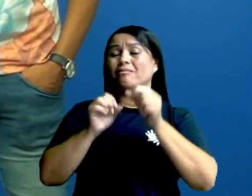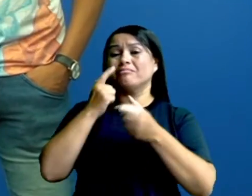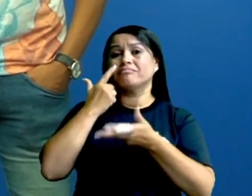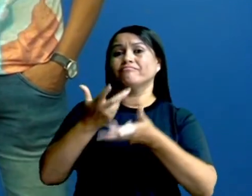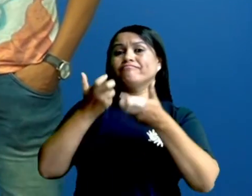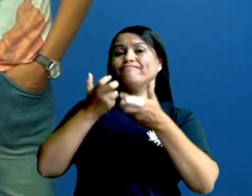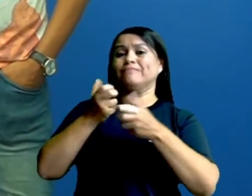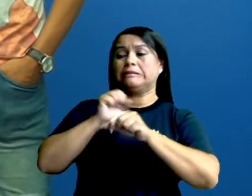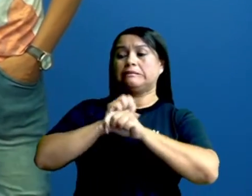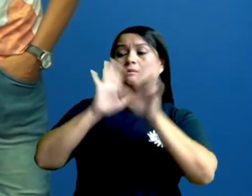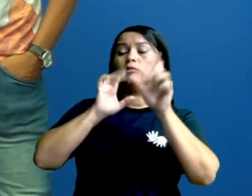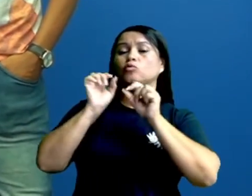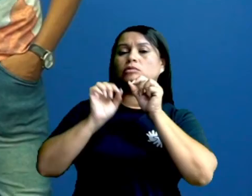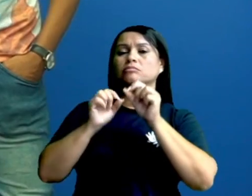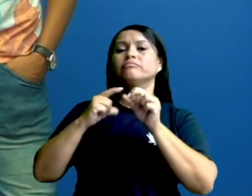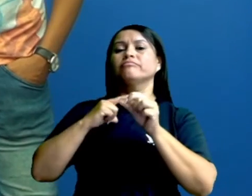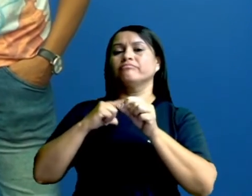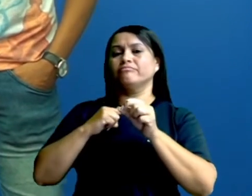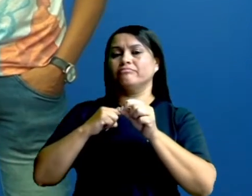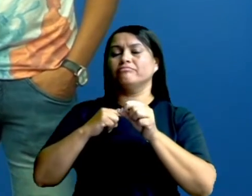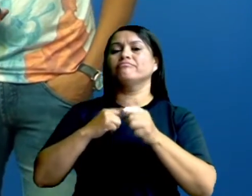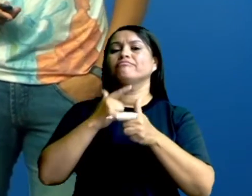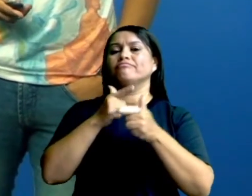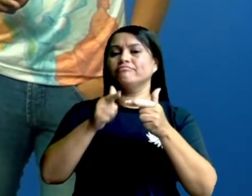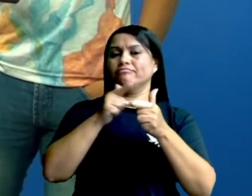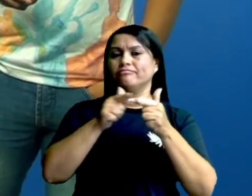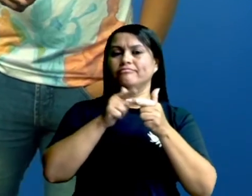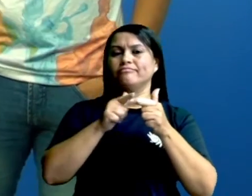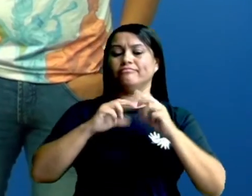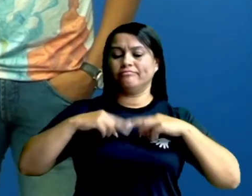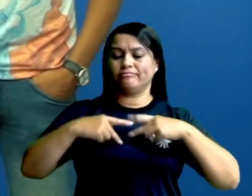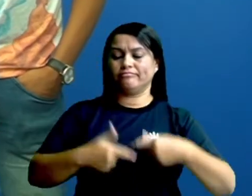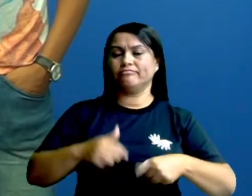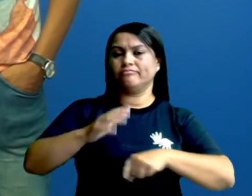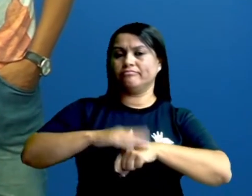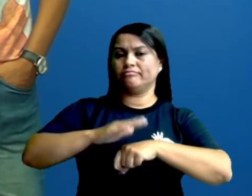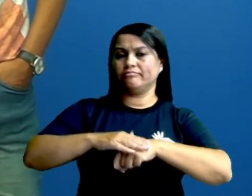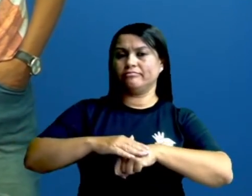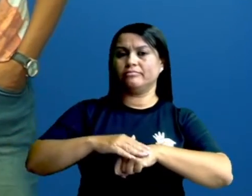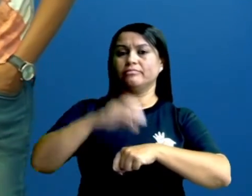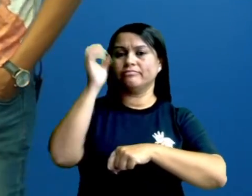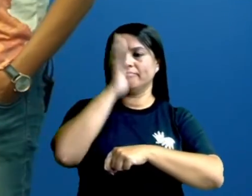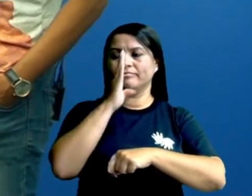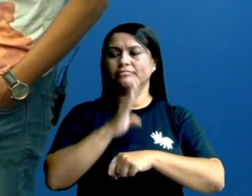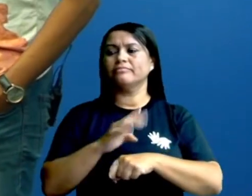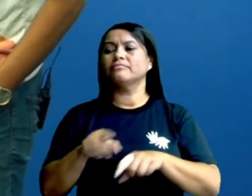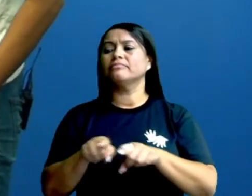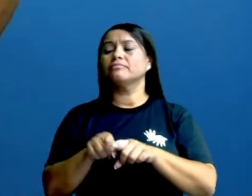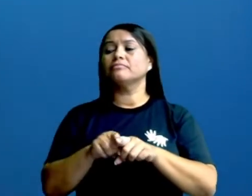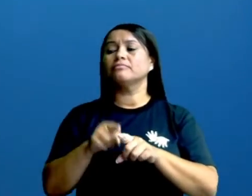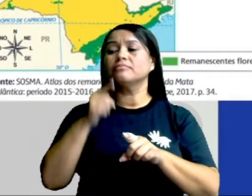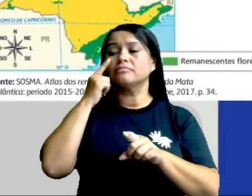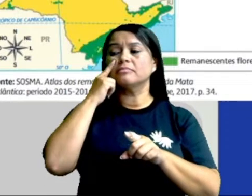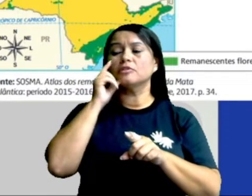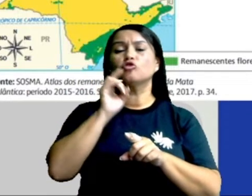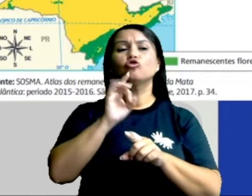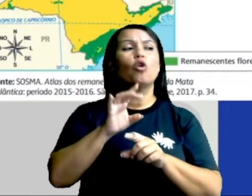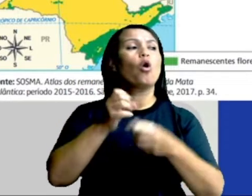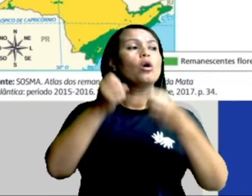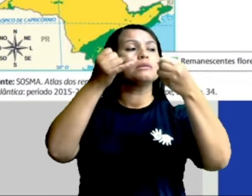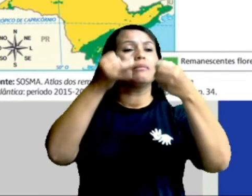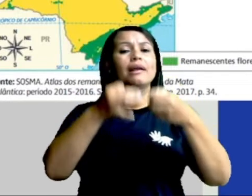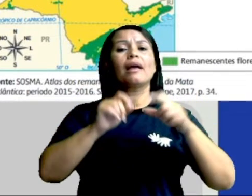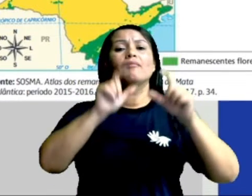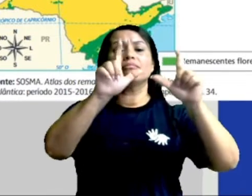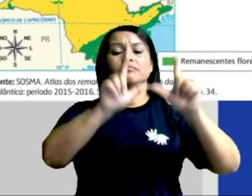gerou impacto sobre esse bioma ou sobre esse domínio vegetal brasileiro, tá certo? E aqui, agora só especificamente no